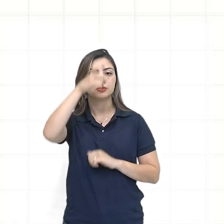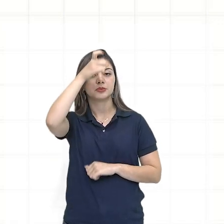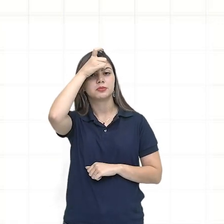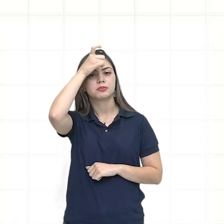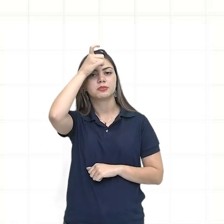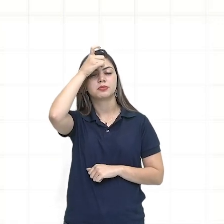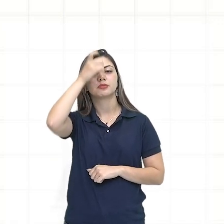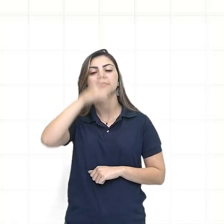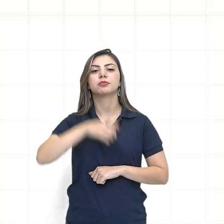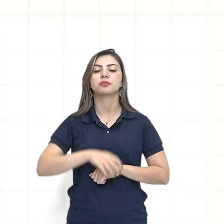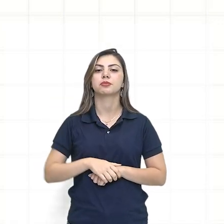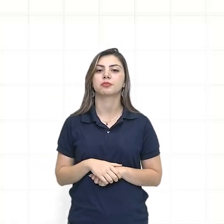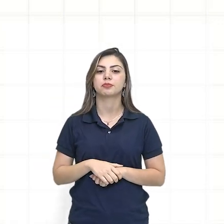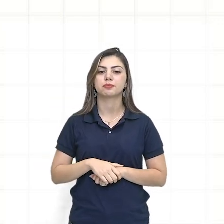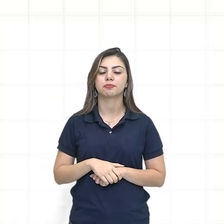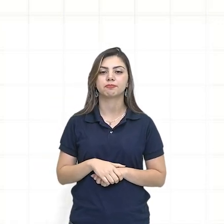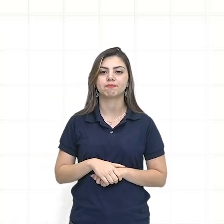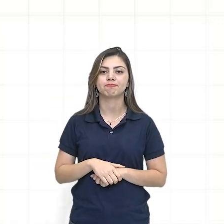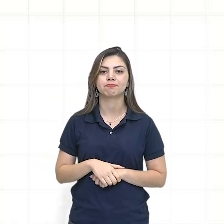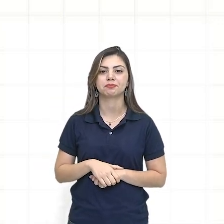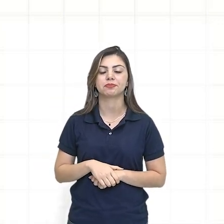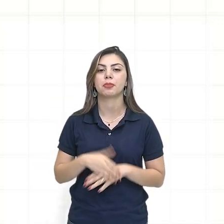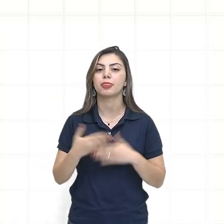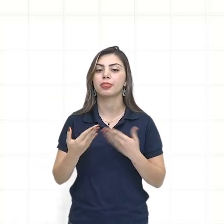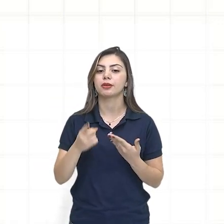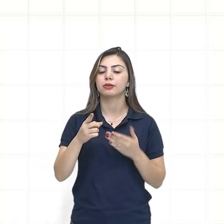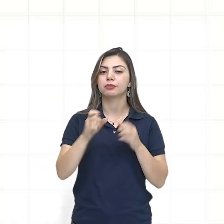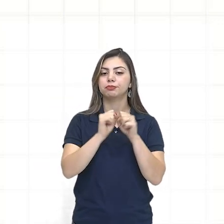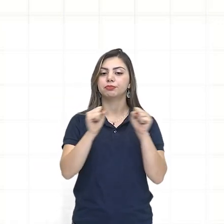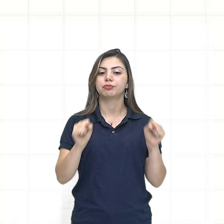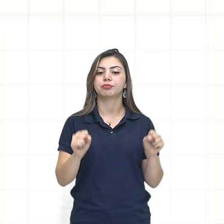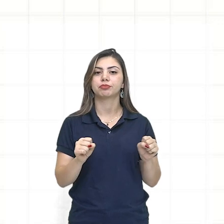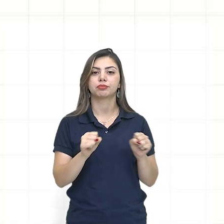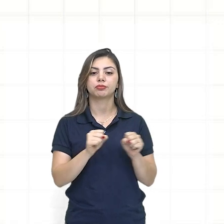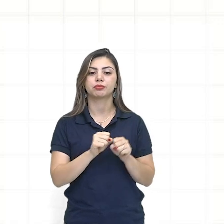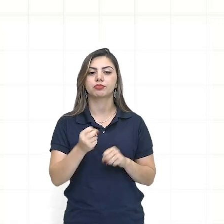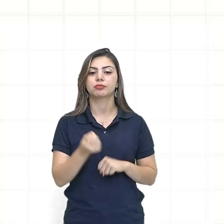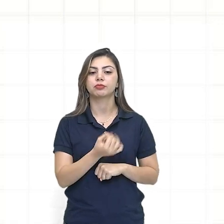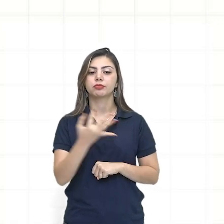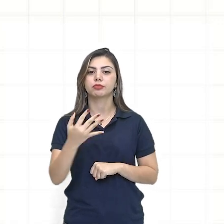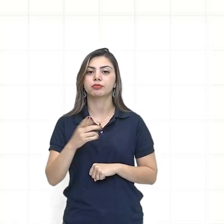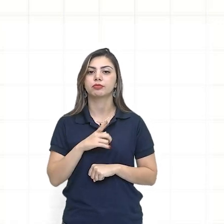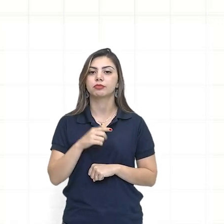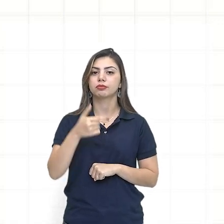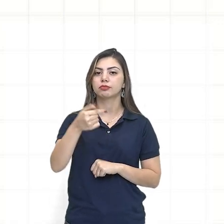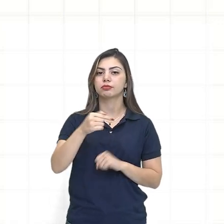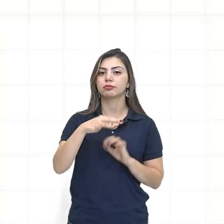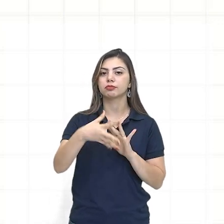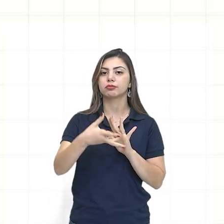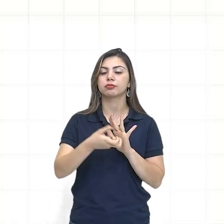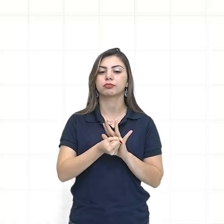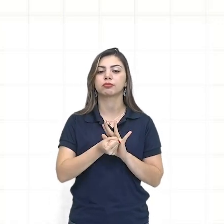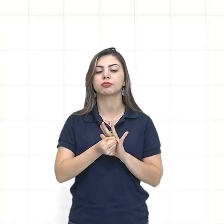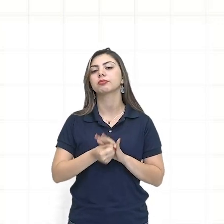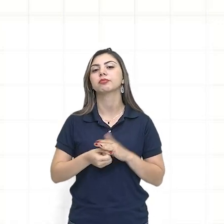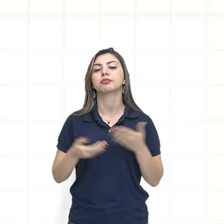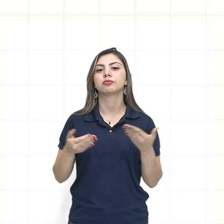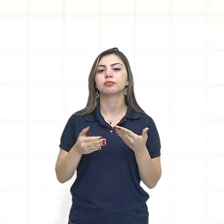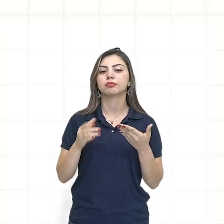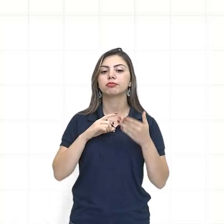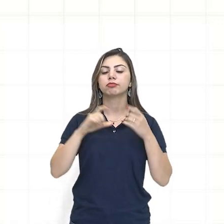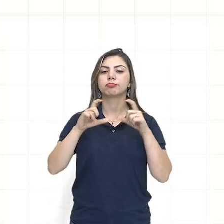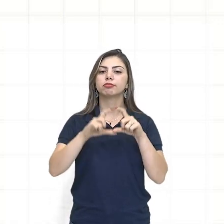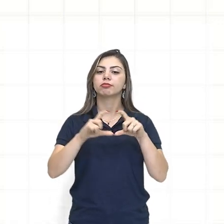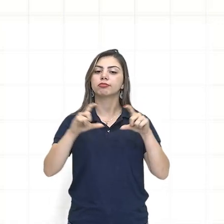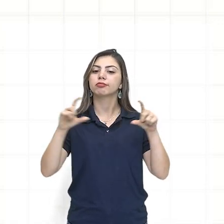certo? O sistema de numeração egípcio tem 7 símbolos. Então temos aqui um quadro a seguir,